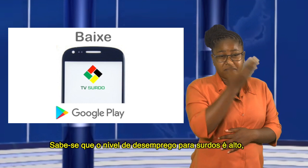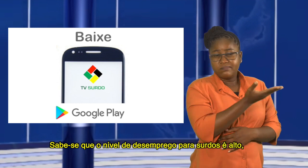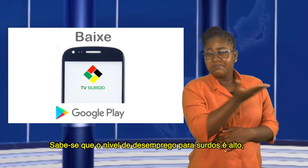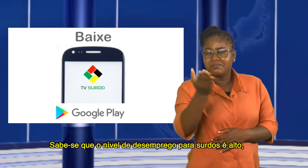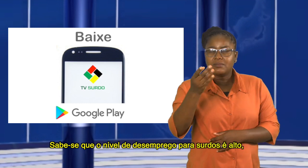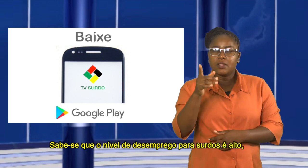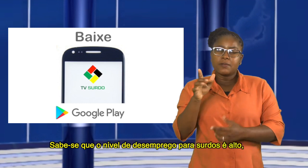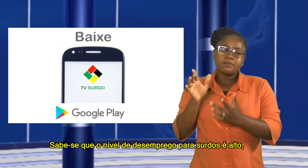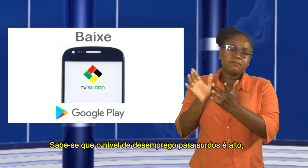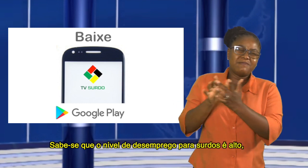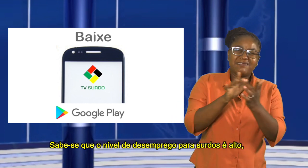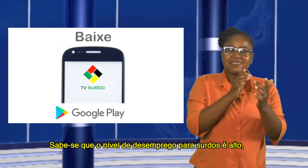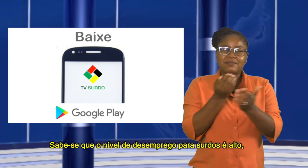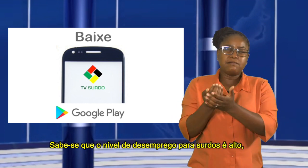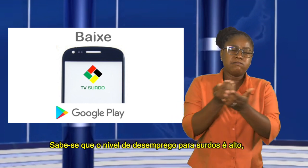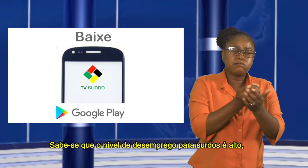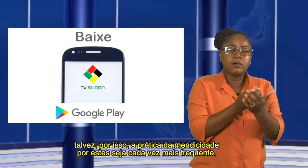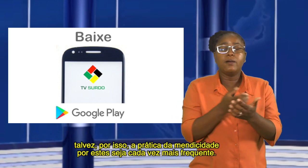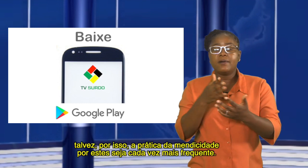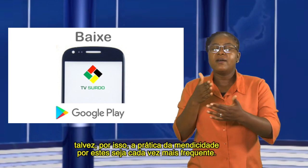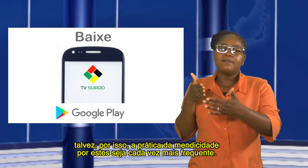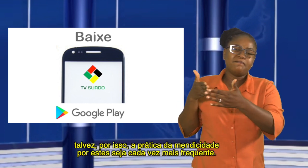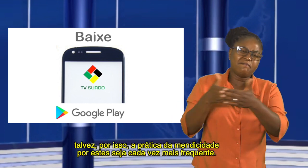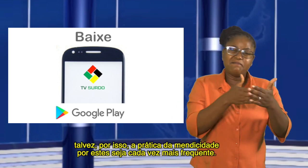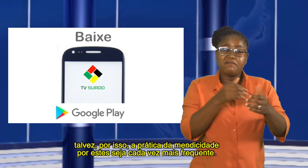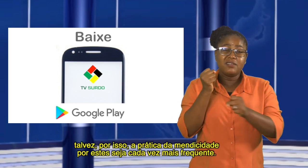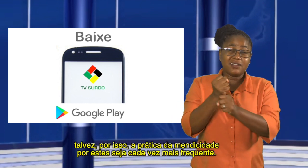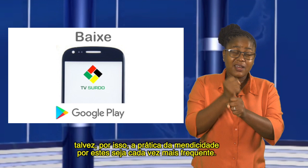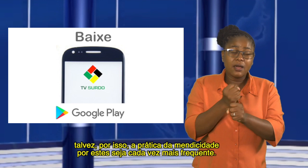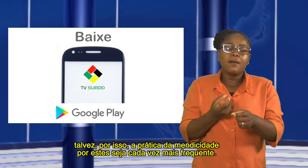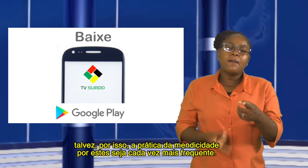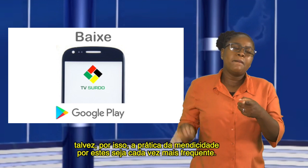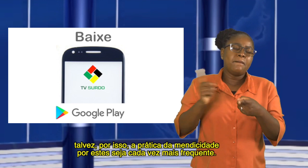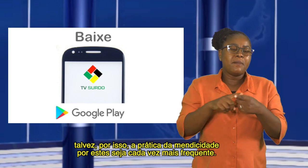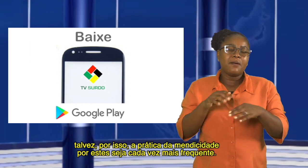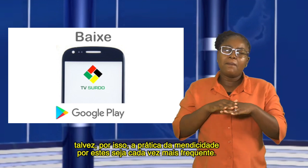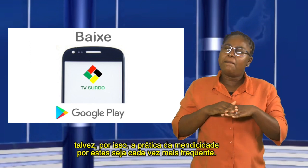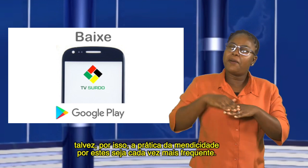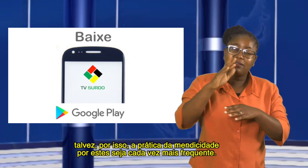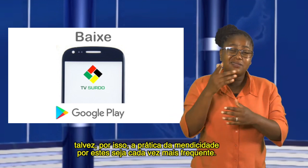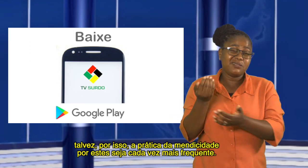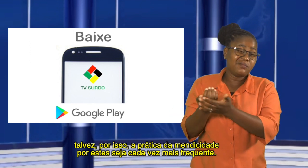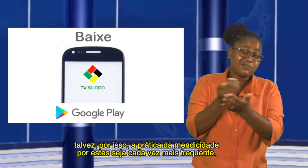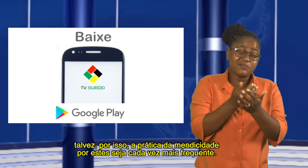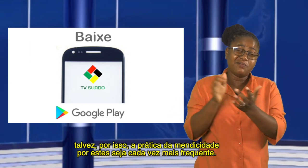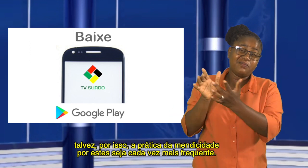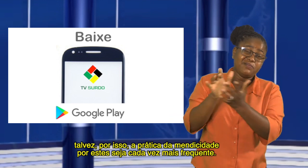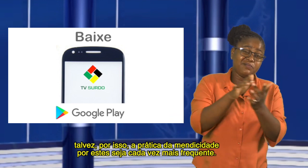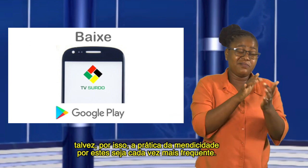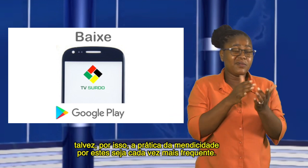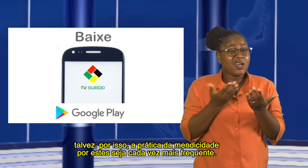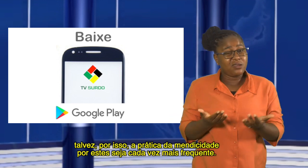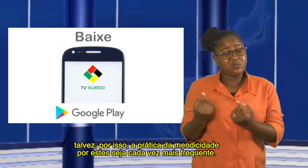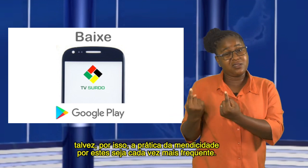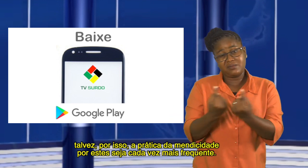Sabe-se que o nível de desemprego para surdos é alto. Talvez por isso, a prática de mendicidade por estes seja cada vez